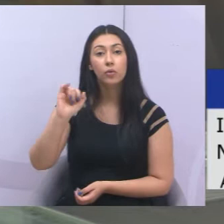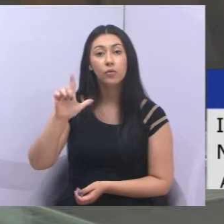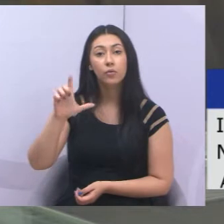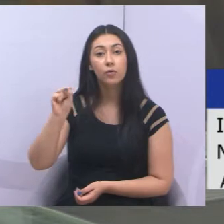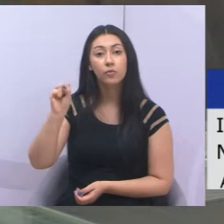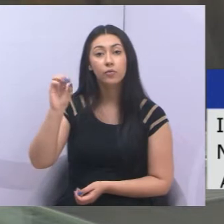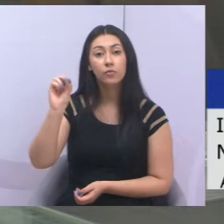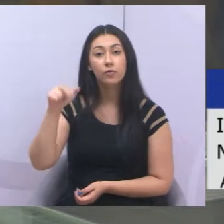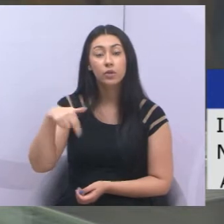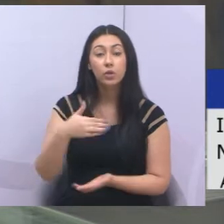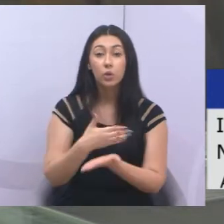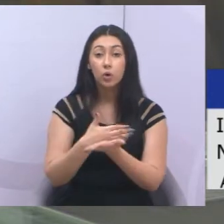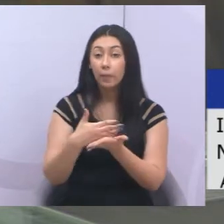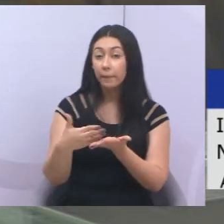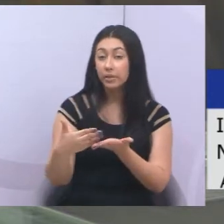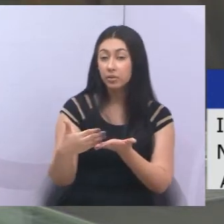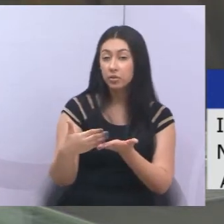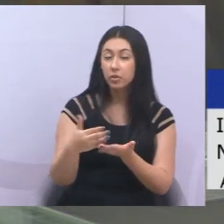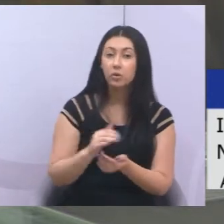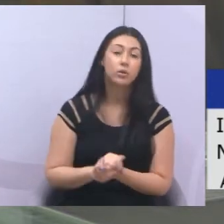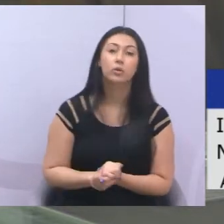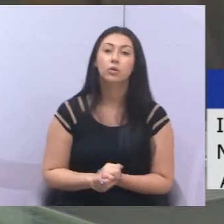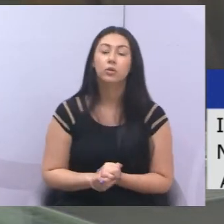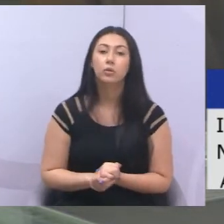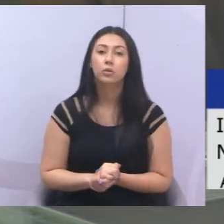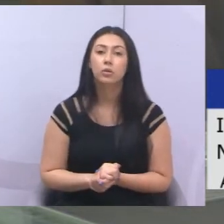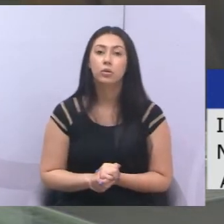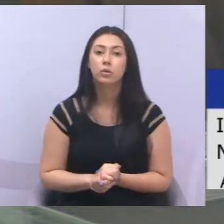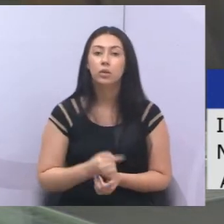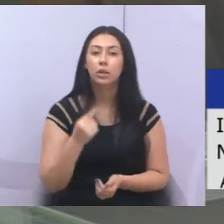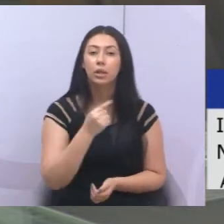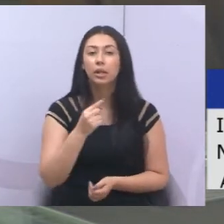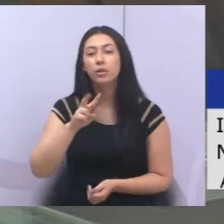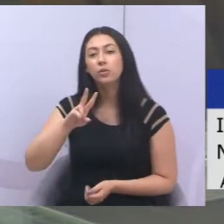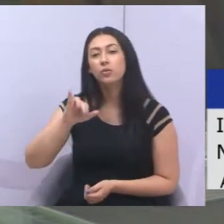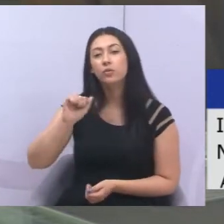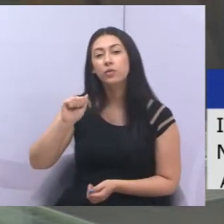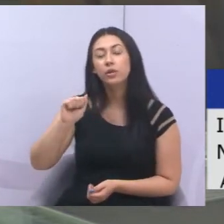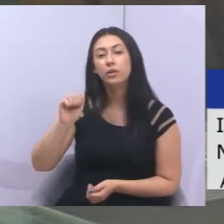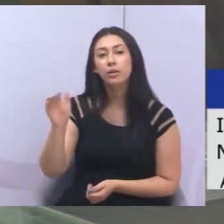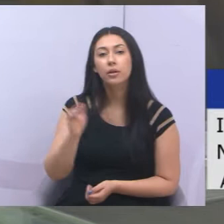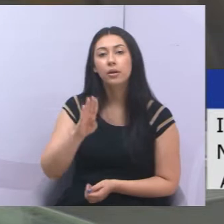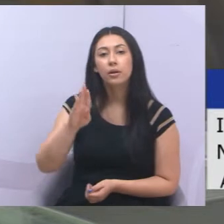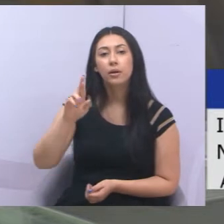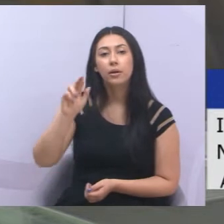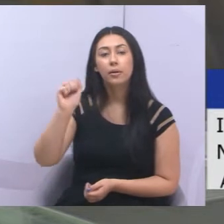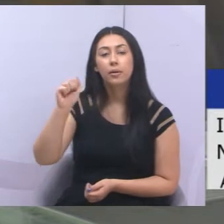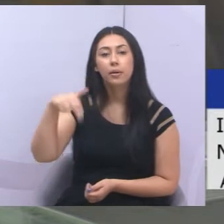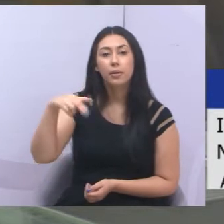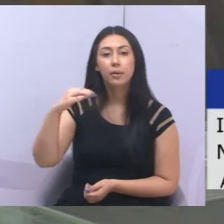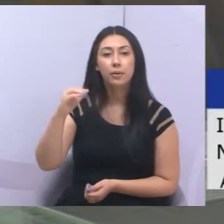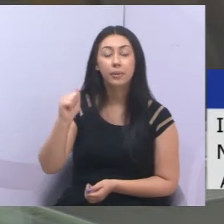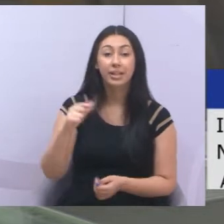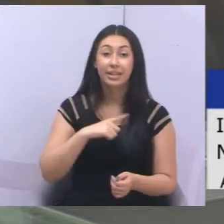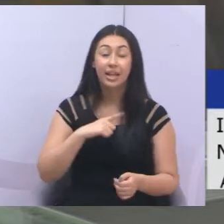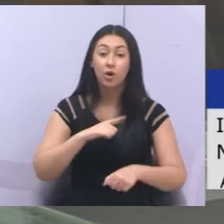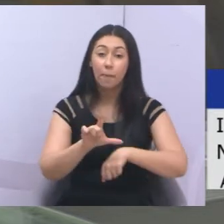dias, lá no shopping Pátio Vila Branca, uma loja chamada Zastras.